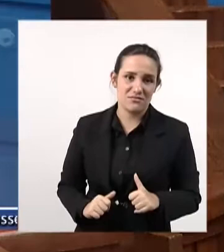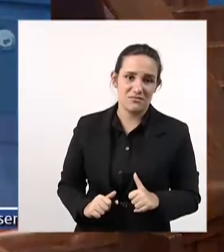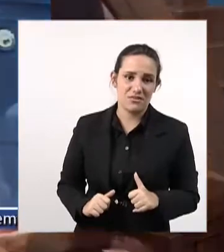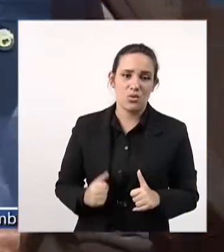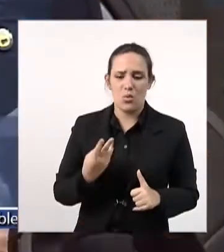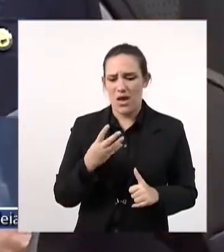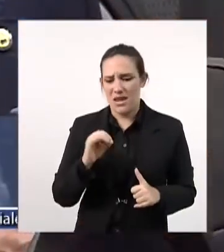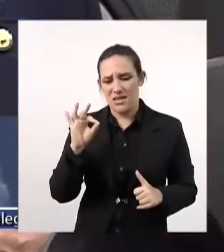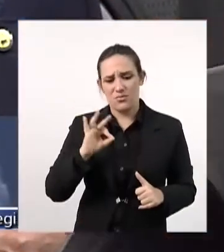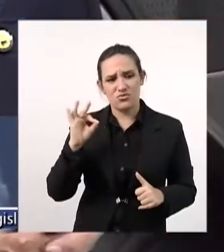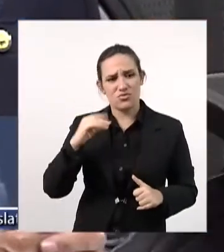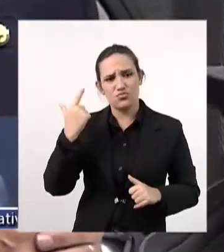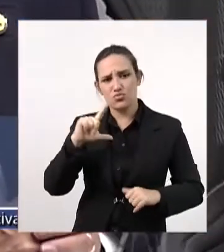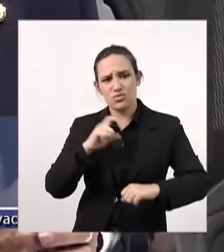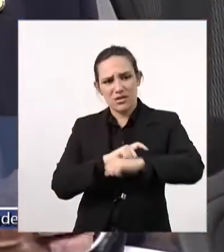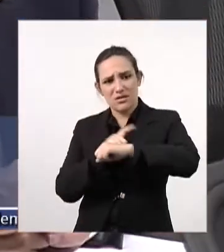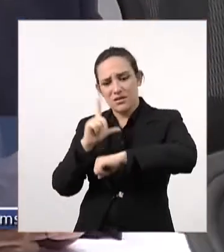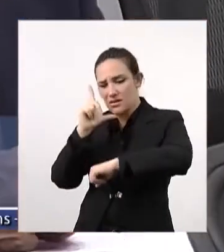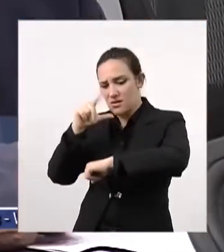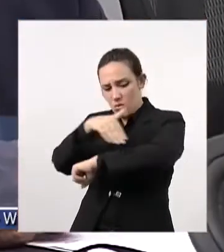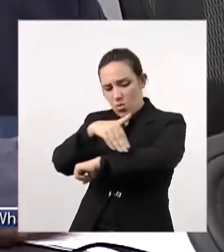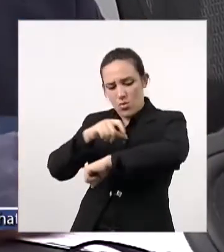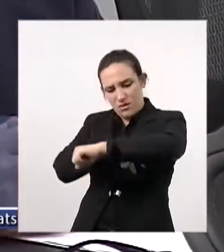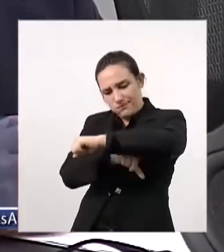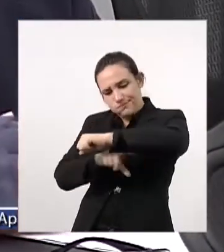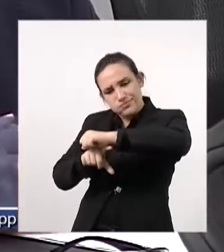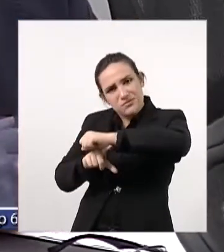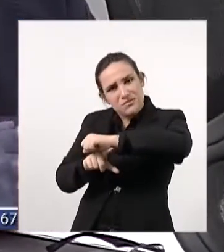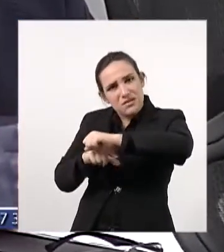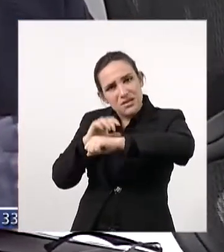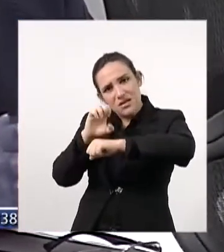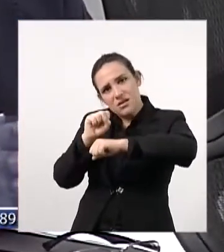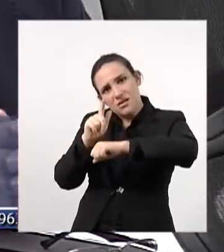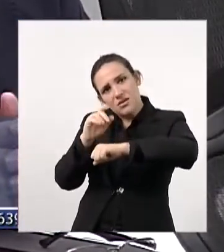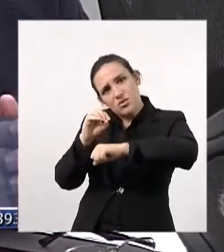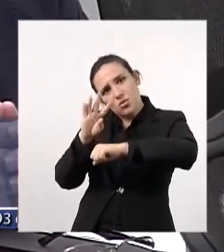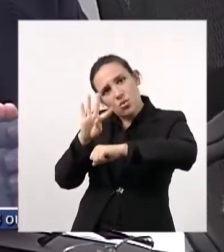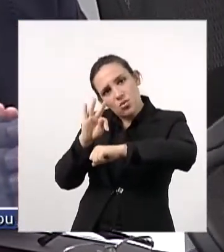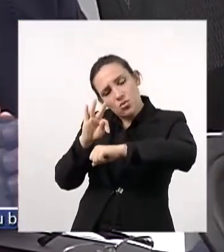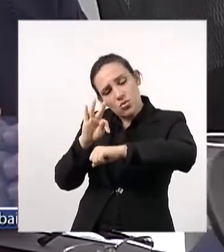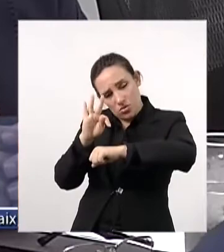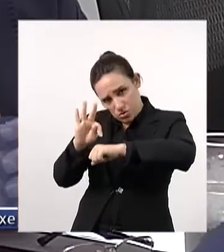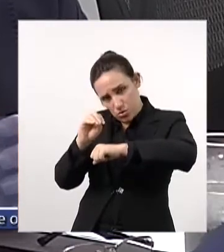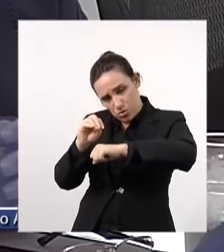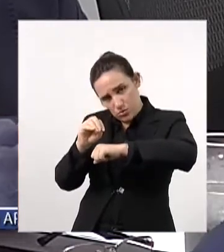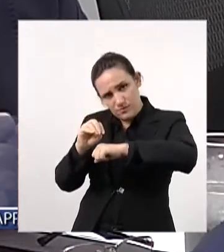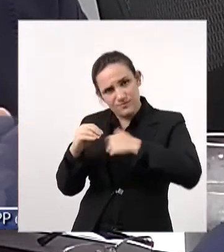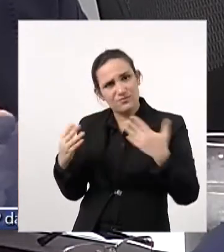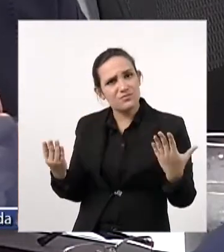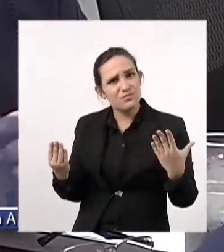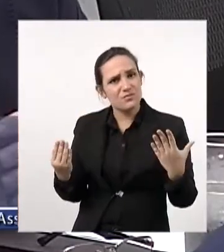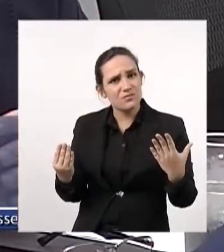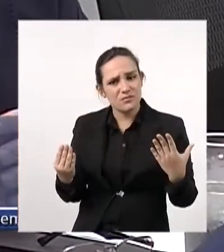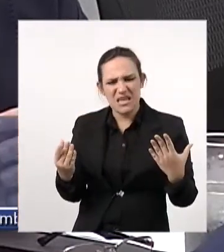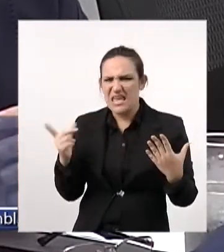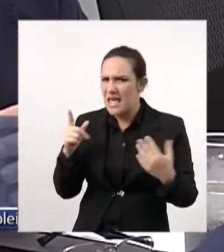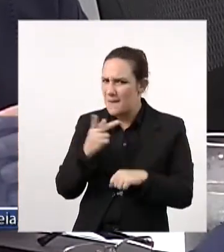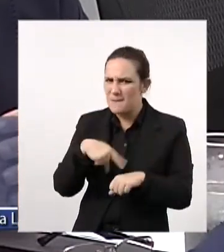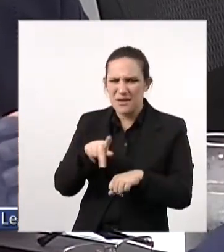é inadmissível no século XXI, em um país geograficamente de